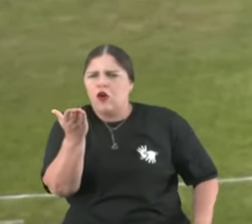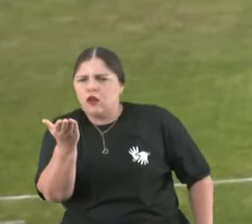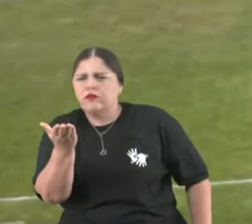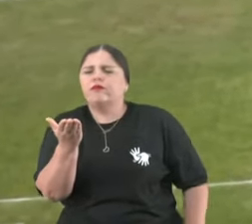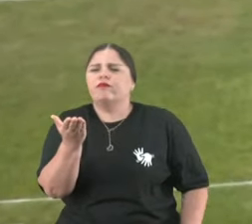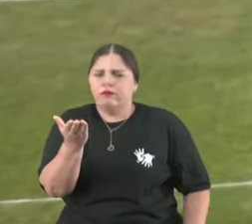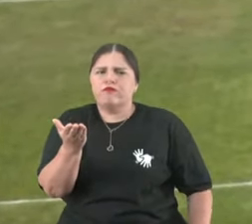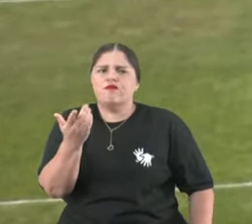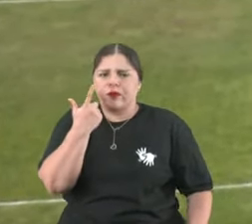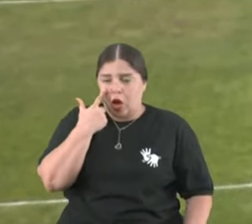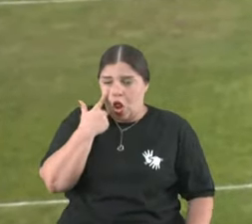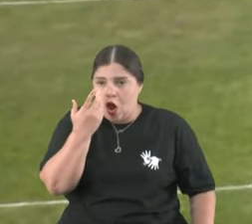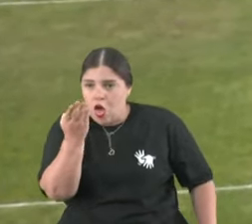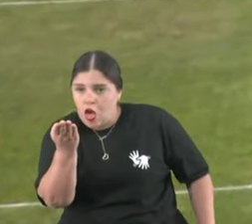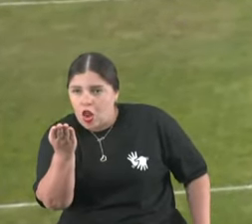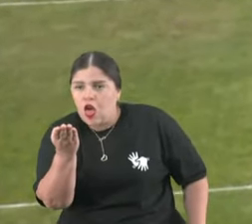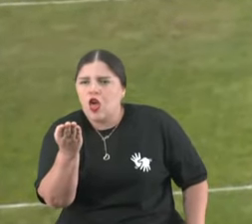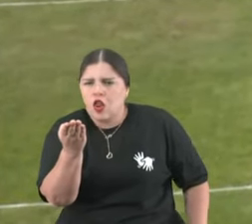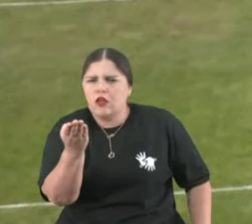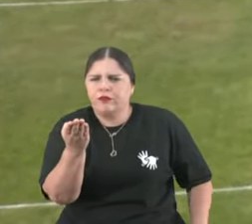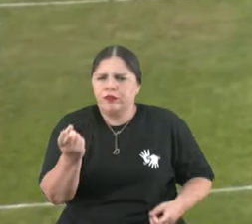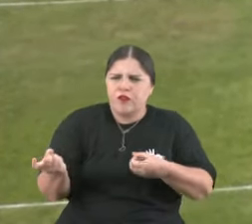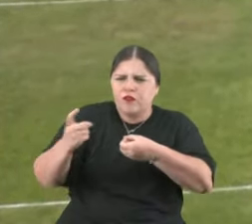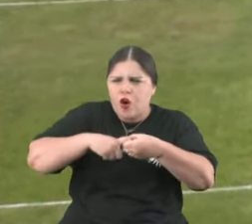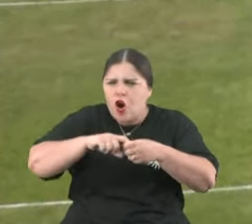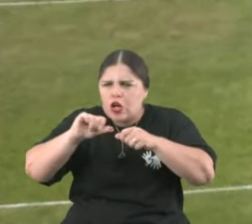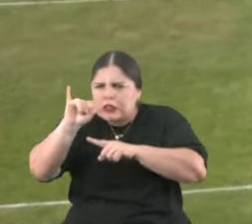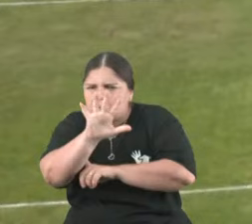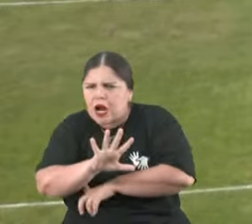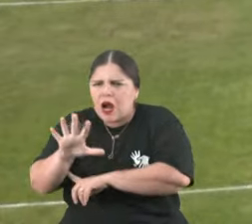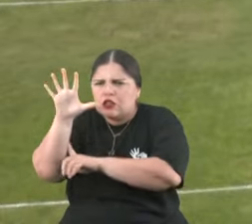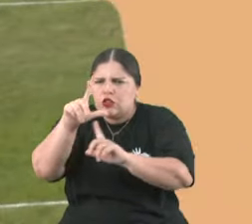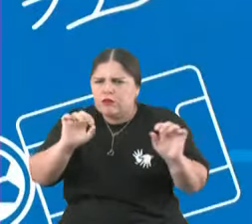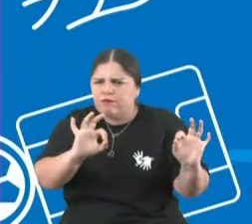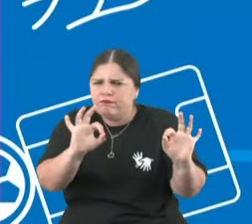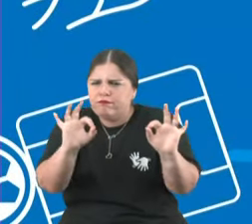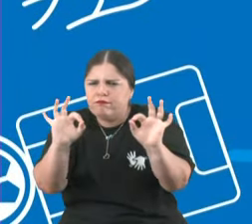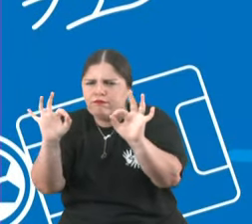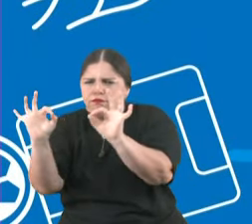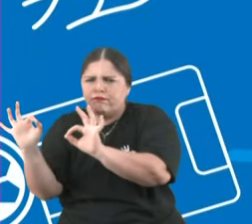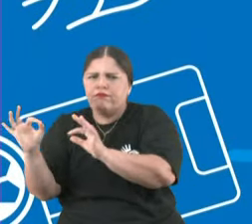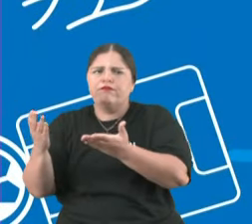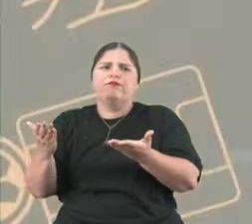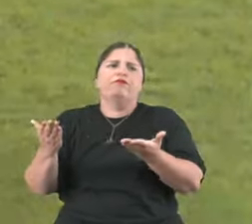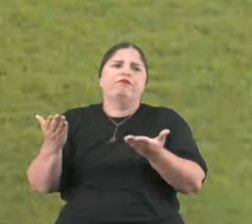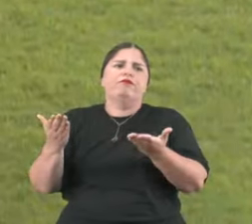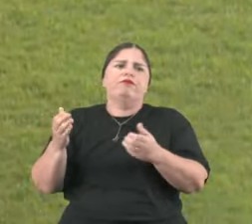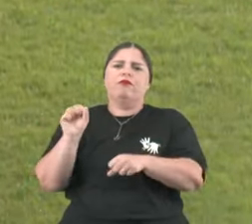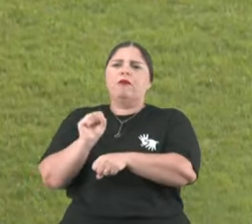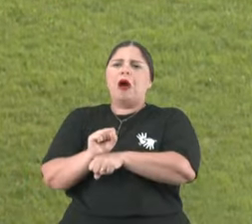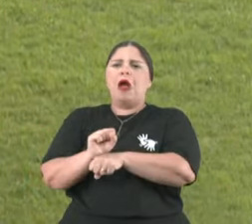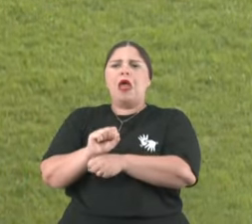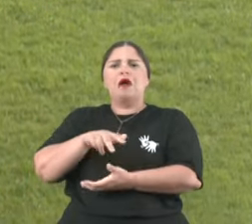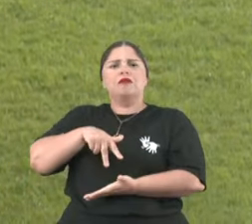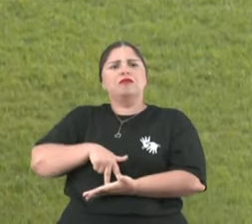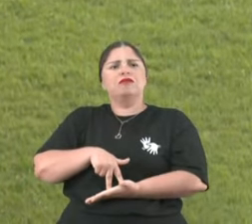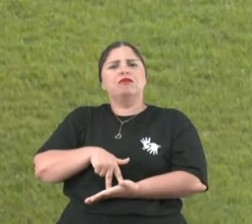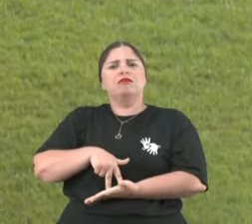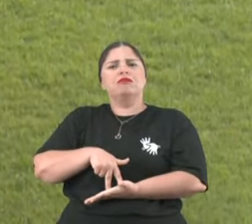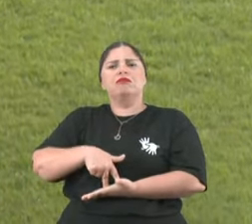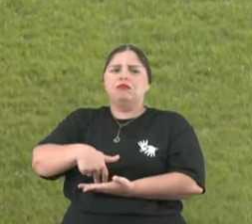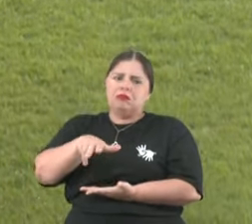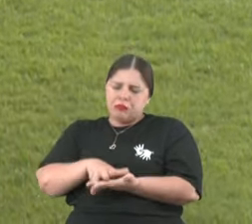Olha lá, a imagem recuperada pela nossa equipe, ó, mostra o Gabriel. O Gabriel está parado, meio estático, como se estivesse passando